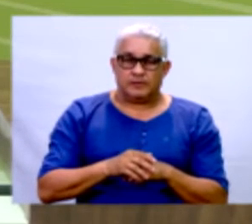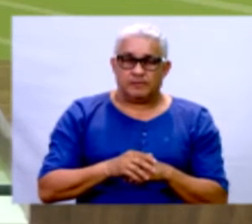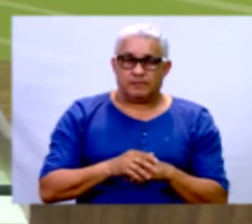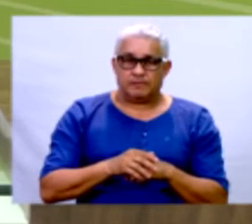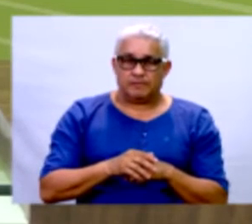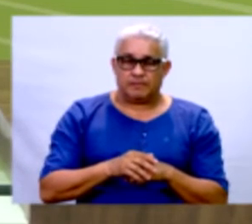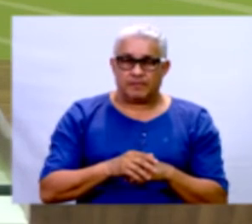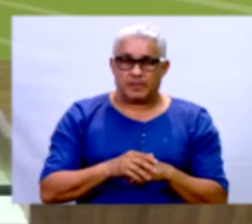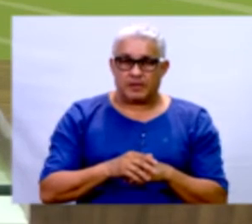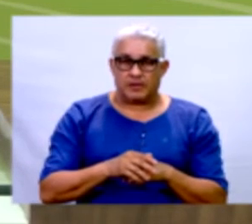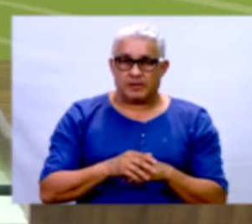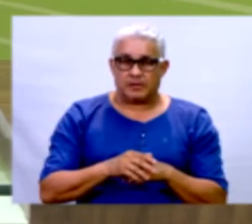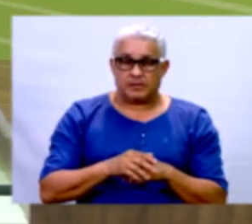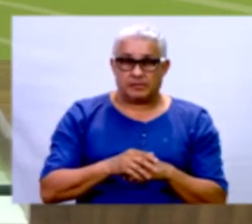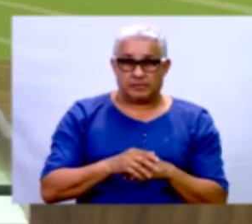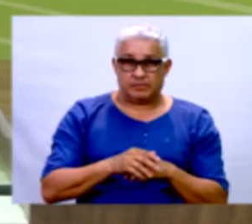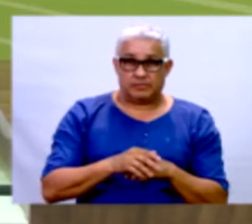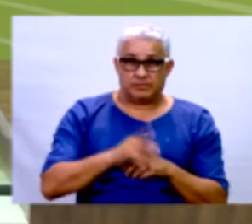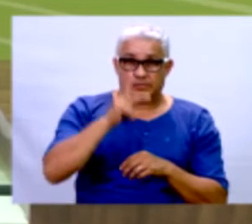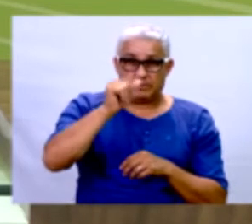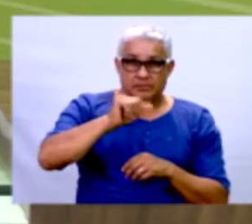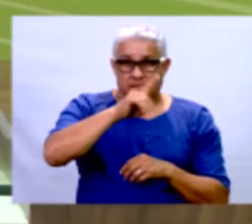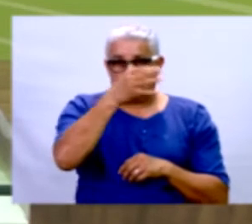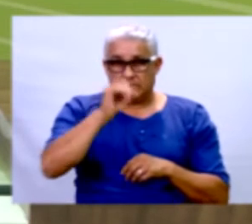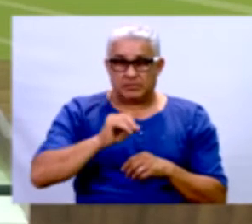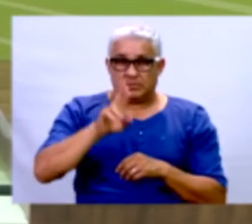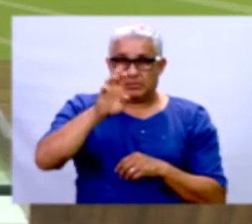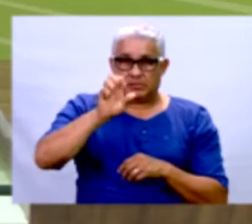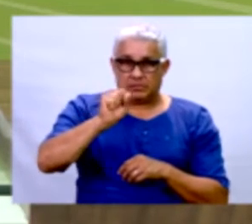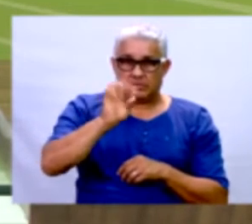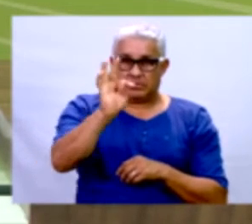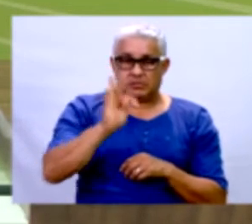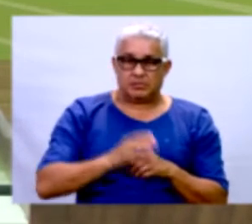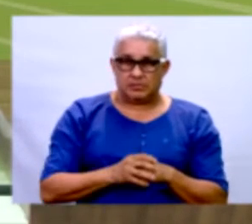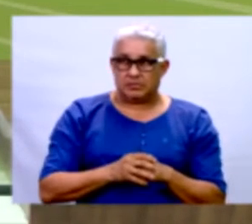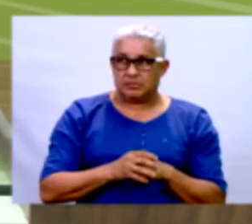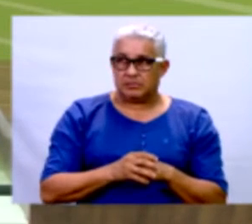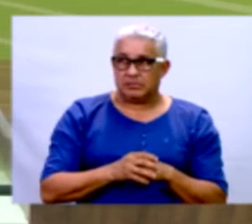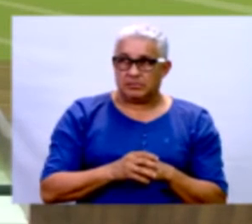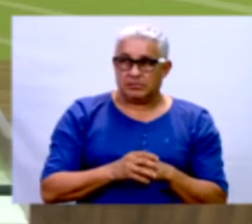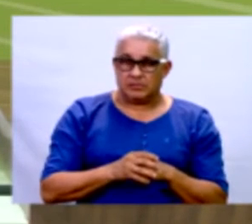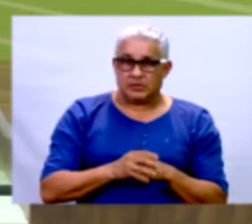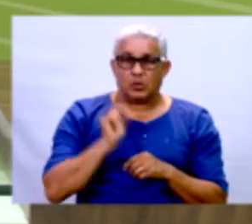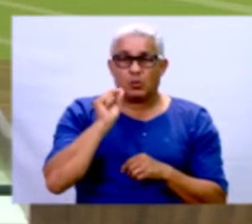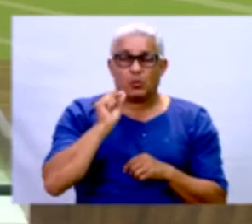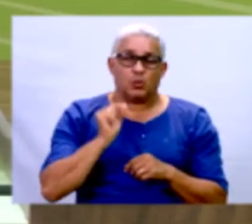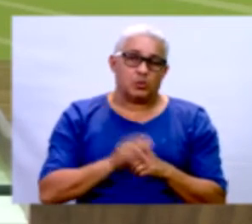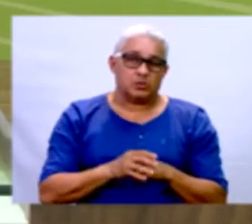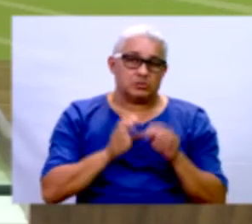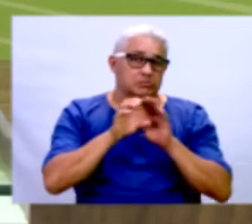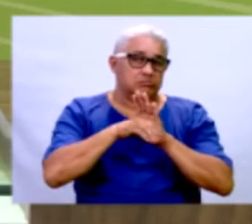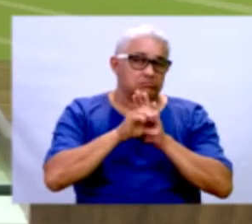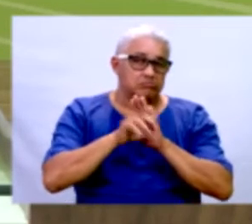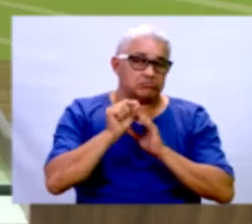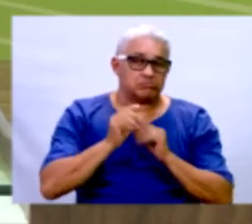o padrão REST, inicialmente, como foi concebido, ele se baseava